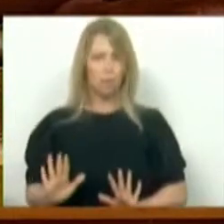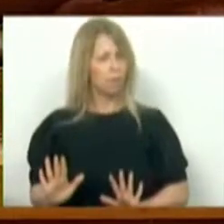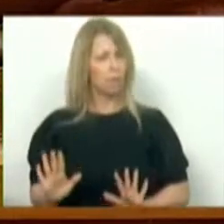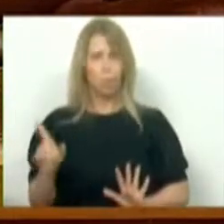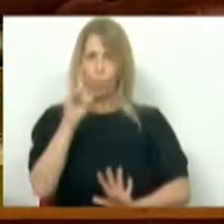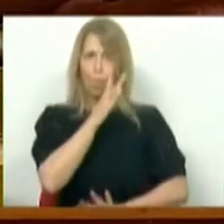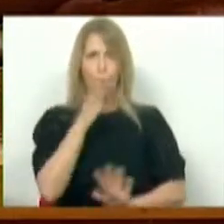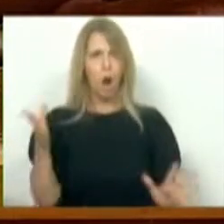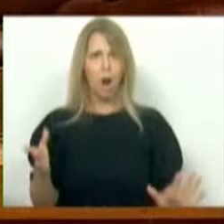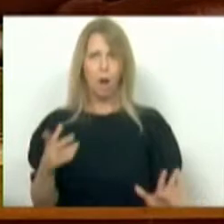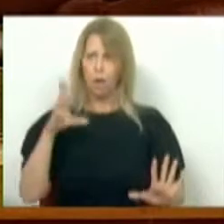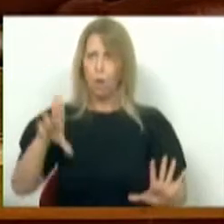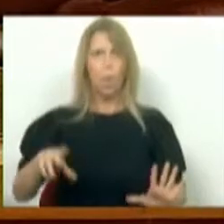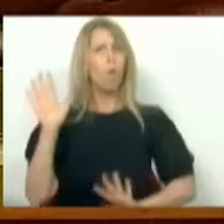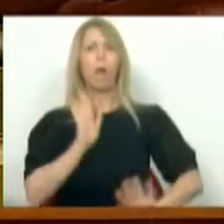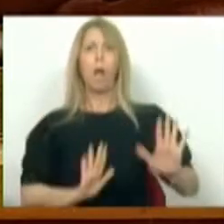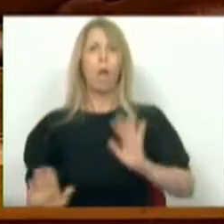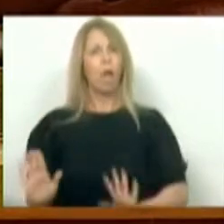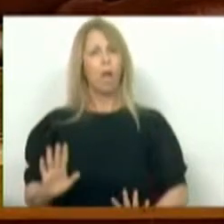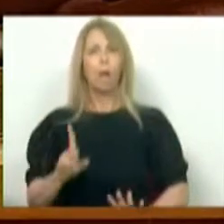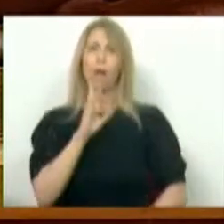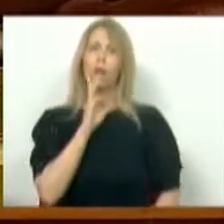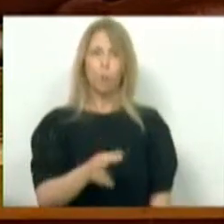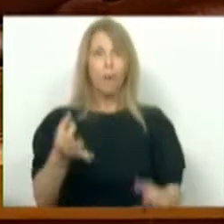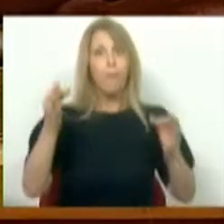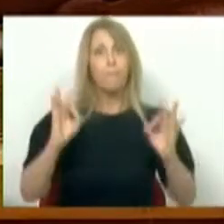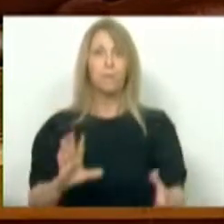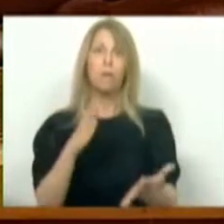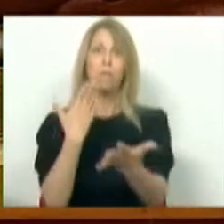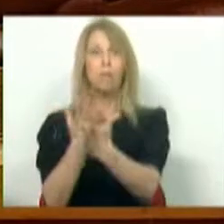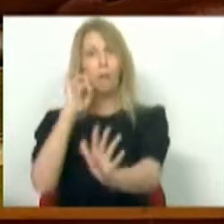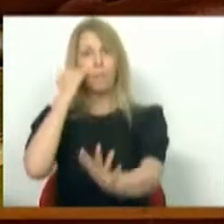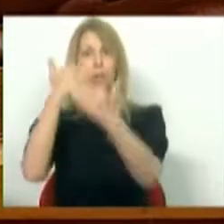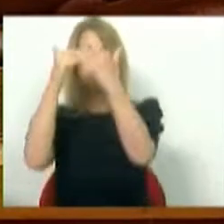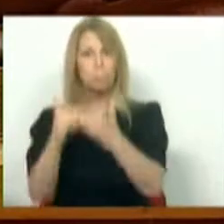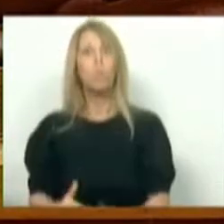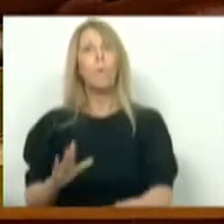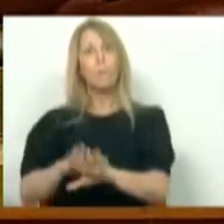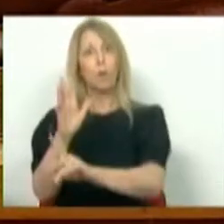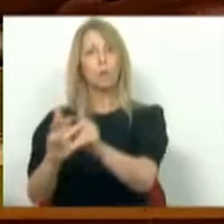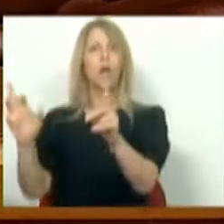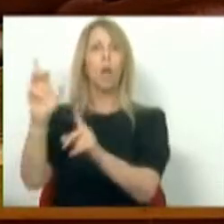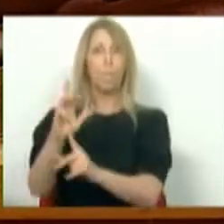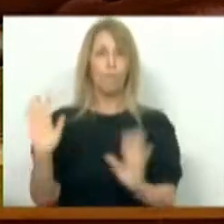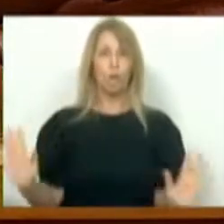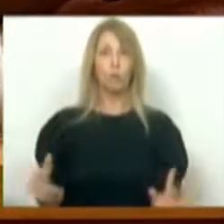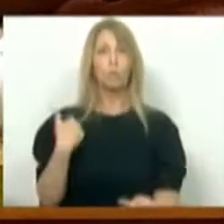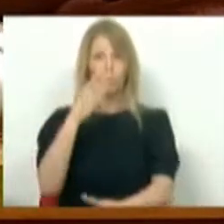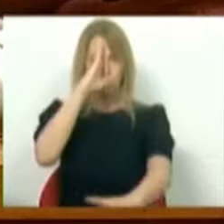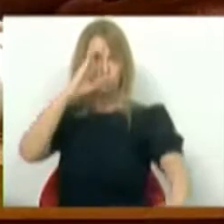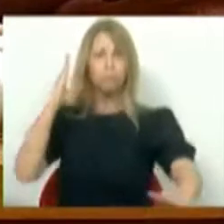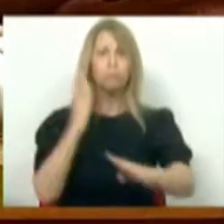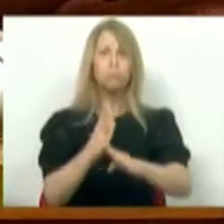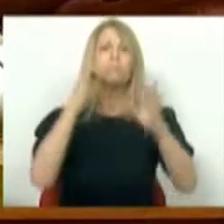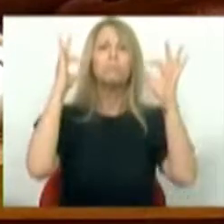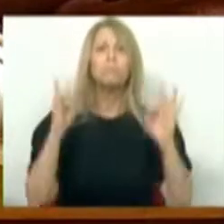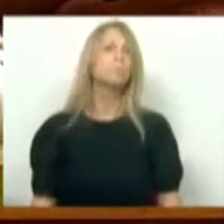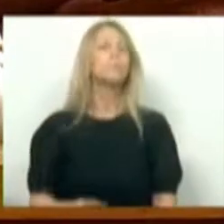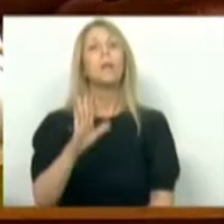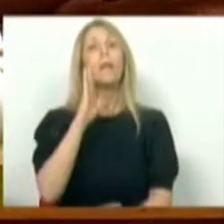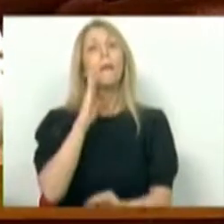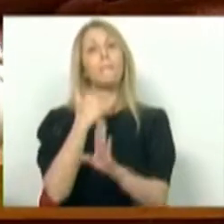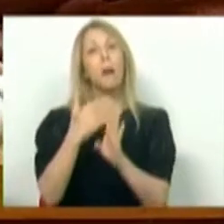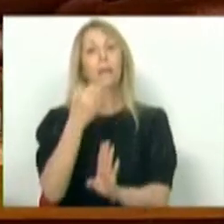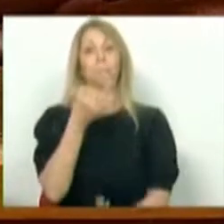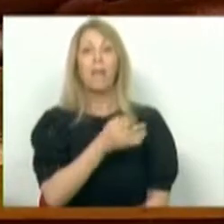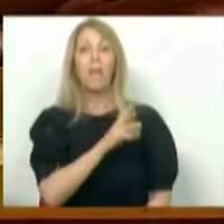na resposta necessária para reduzir os impactos destes aumentos. Estamos determinados na utilização de boa parte das verbas